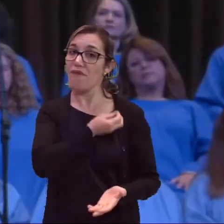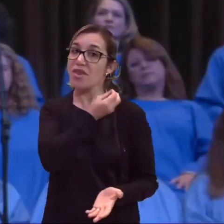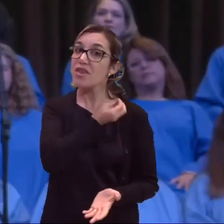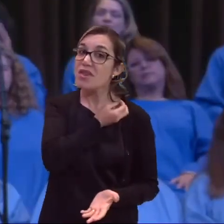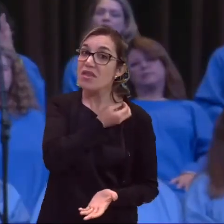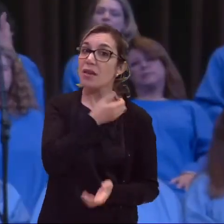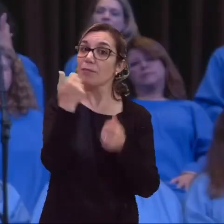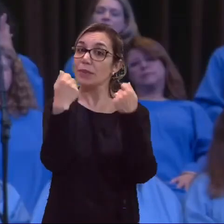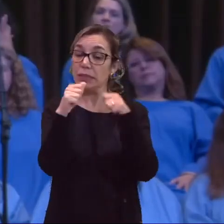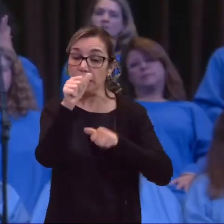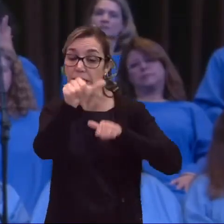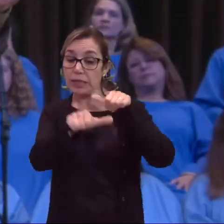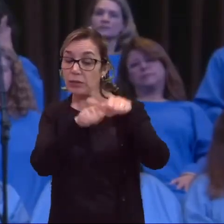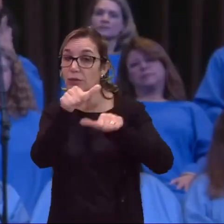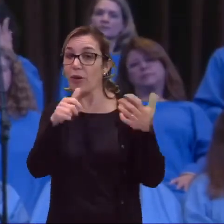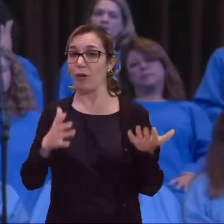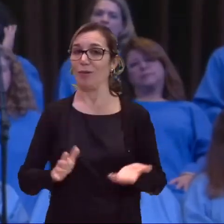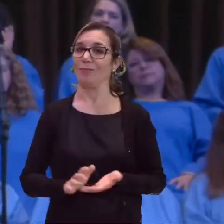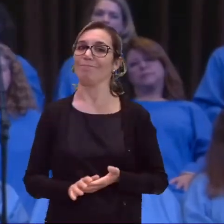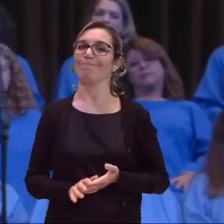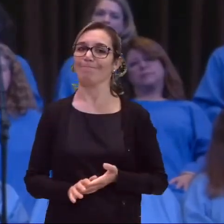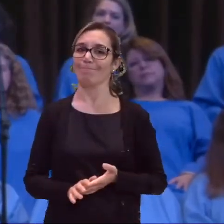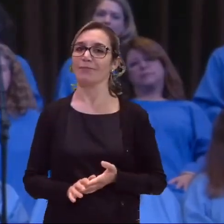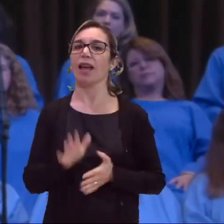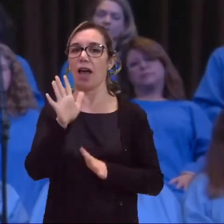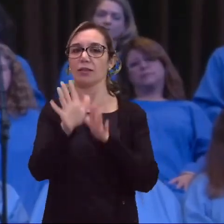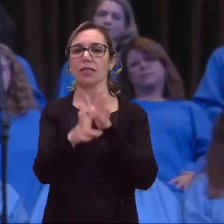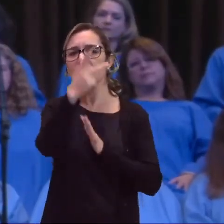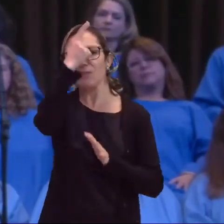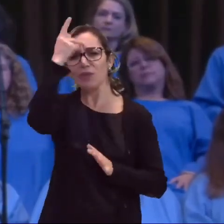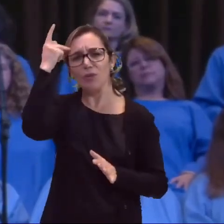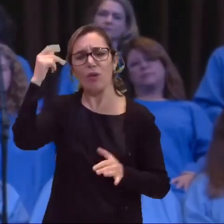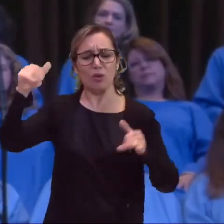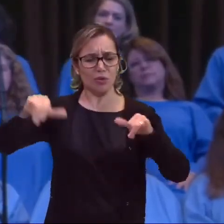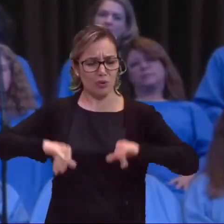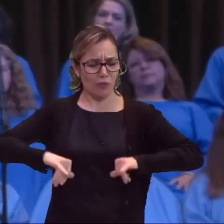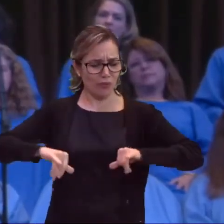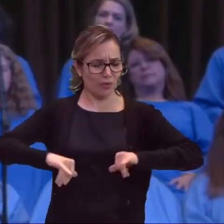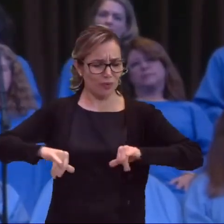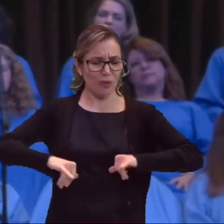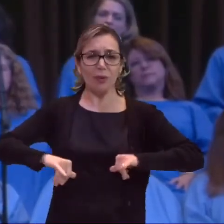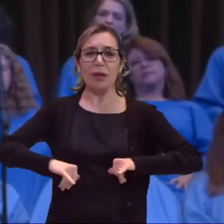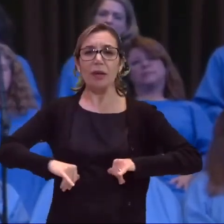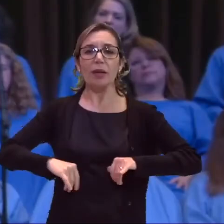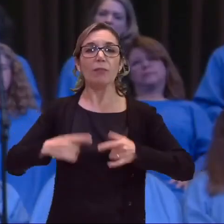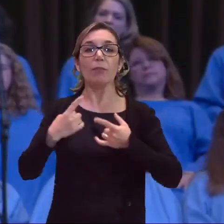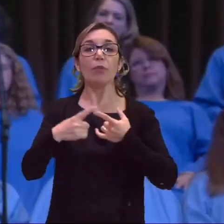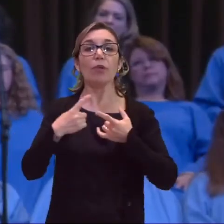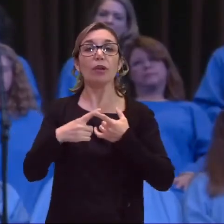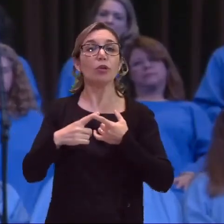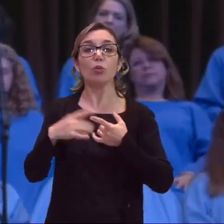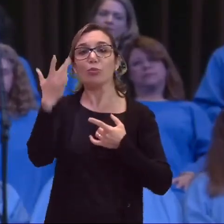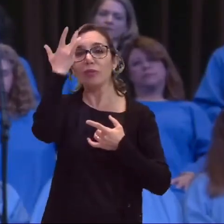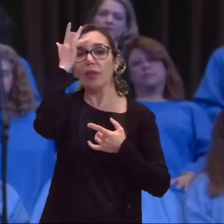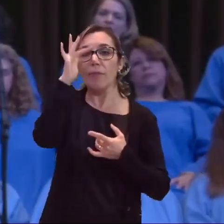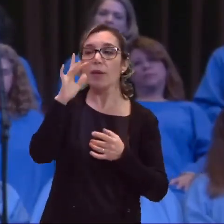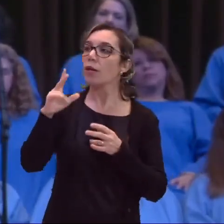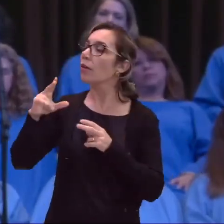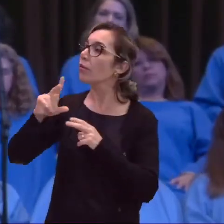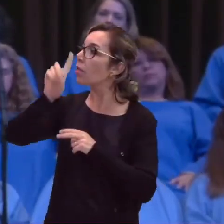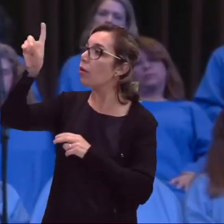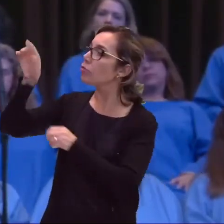discernimento queridos tem muita gente sofrendo nessa vida porque não tem discernimento espiritual